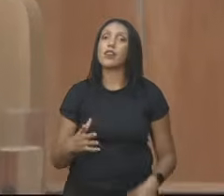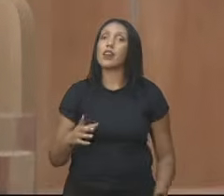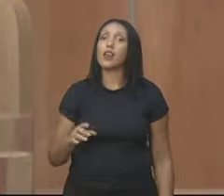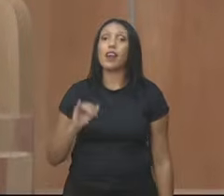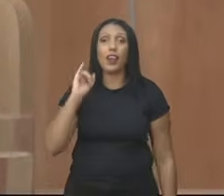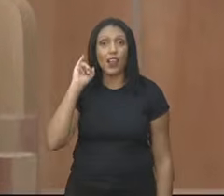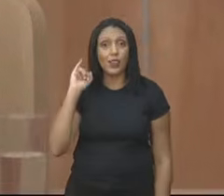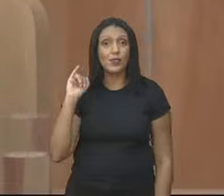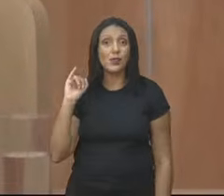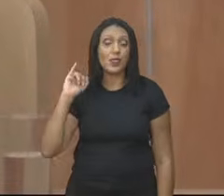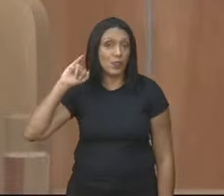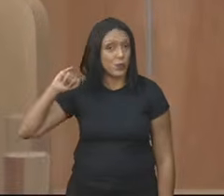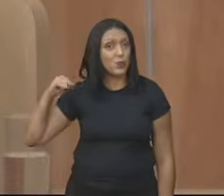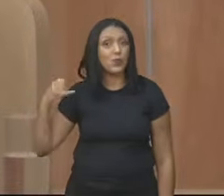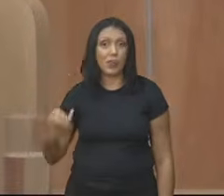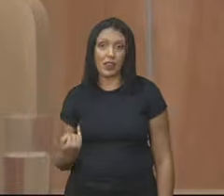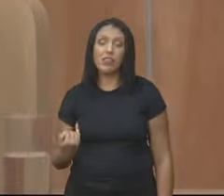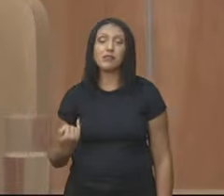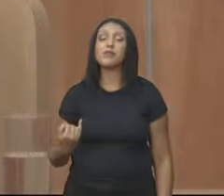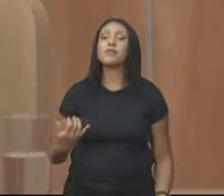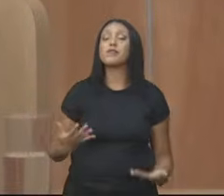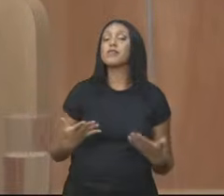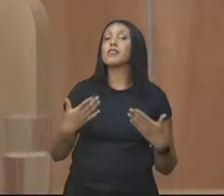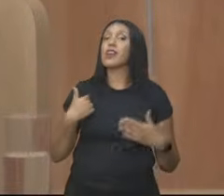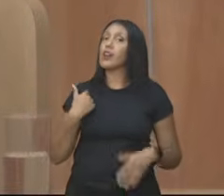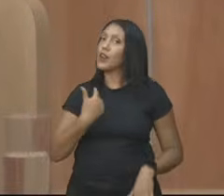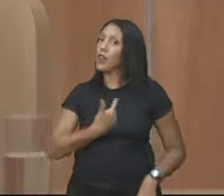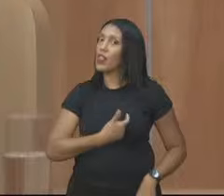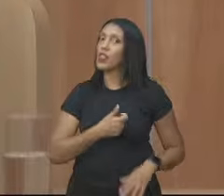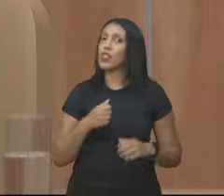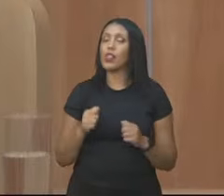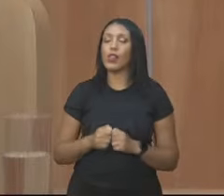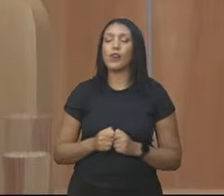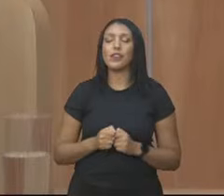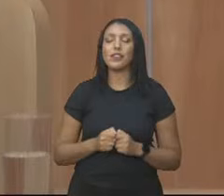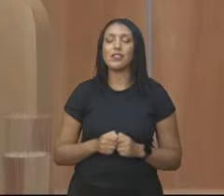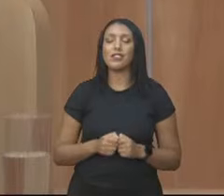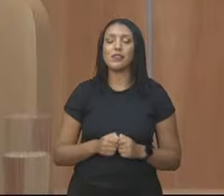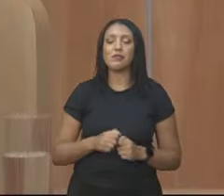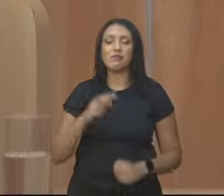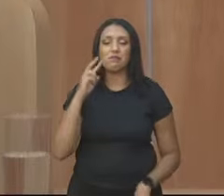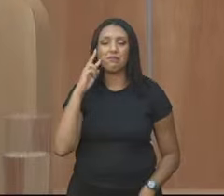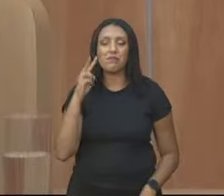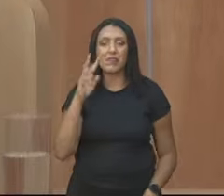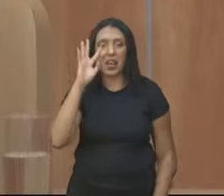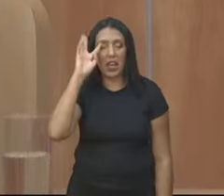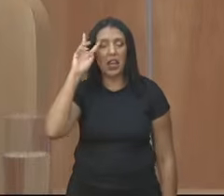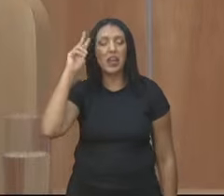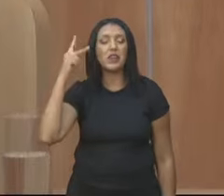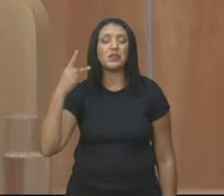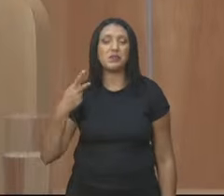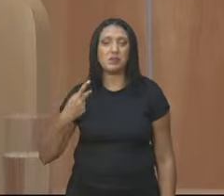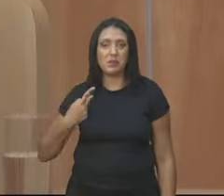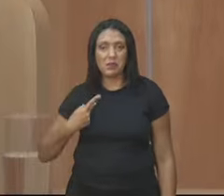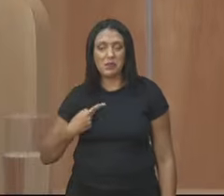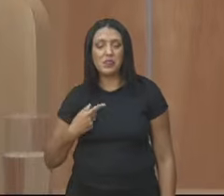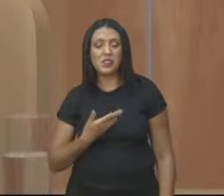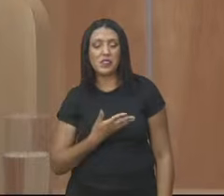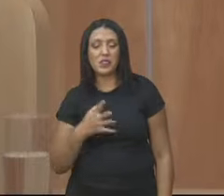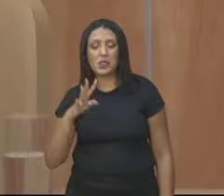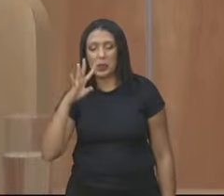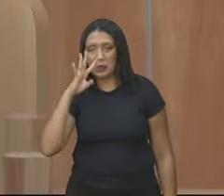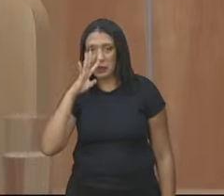né, vocês são guerreiros, vocês já são vencedores. Eu vou deixar aqui a fala do versículo João